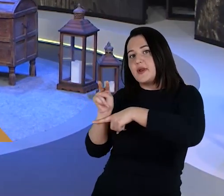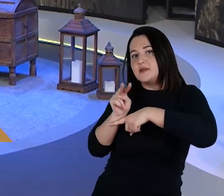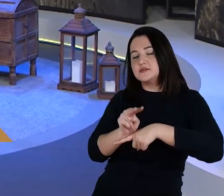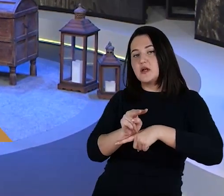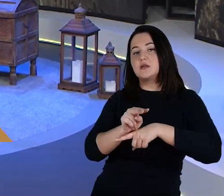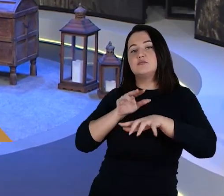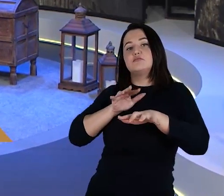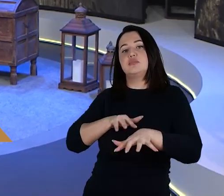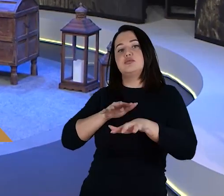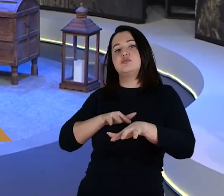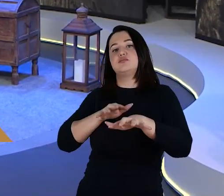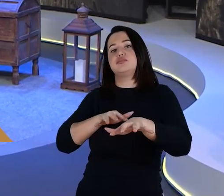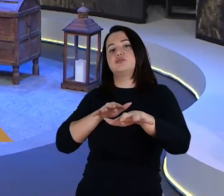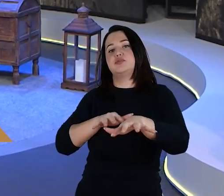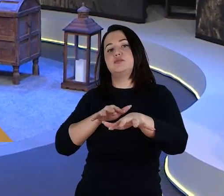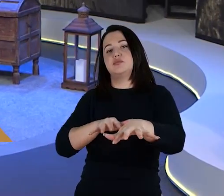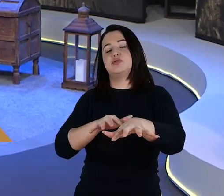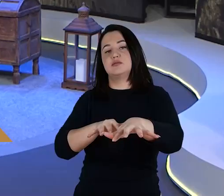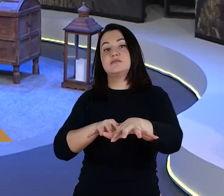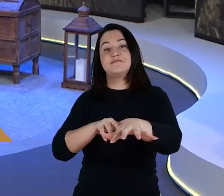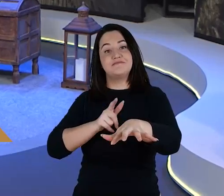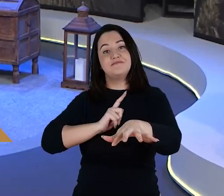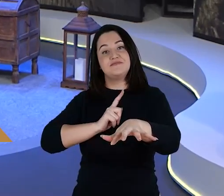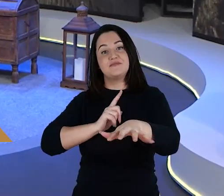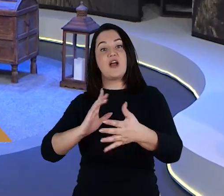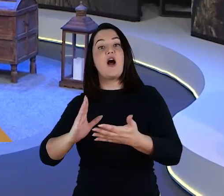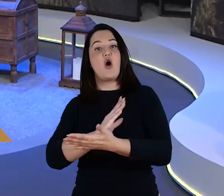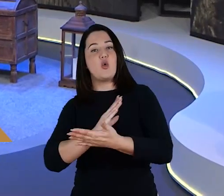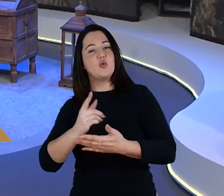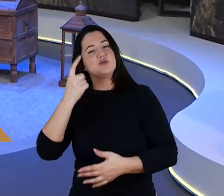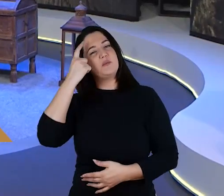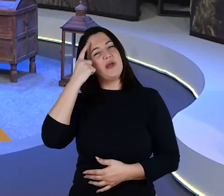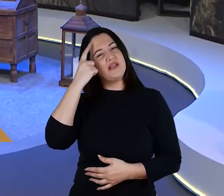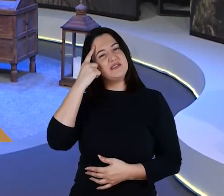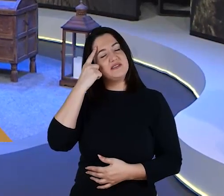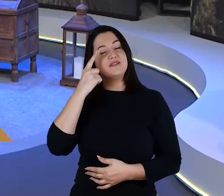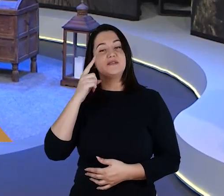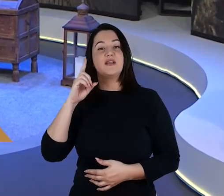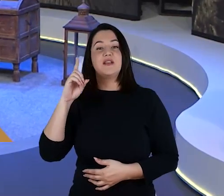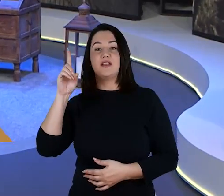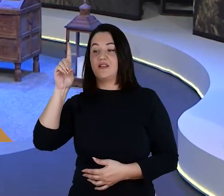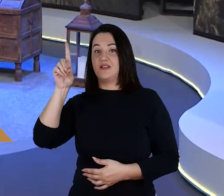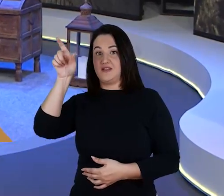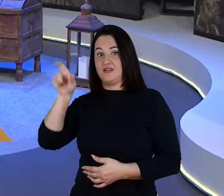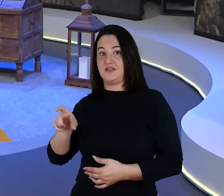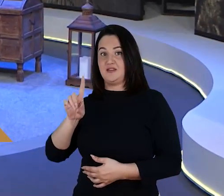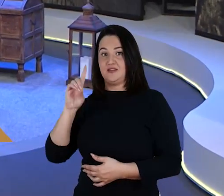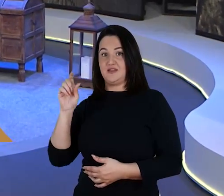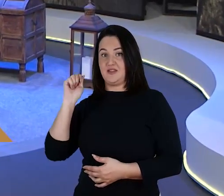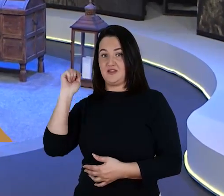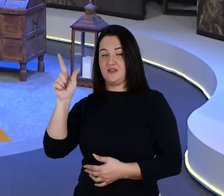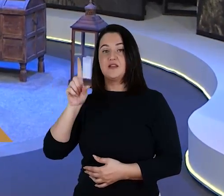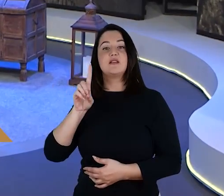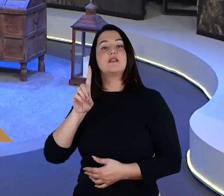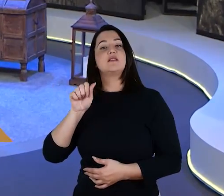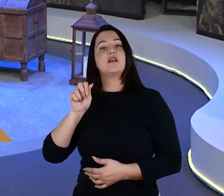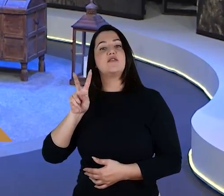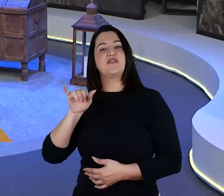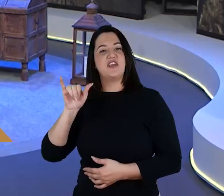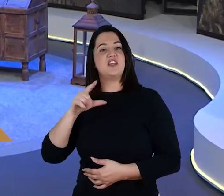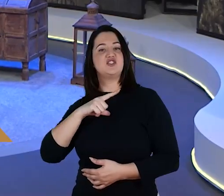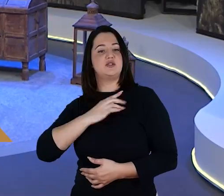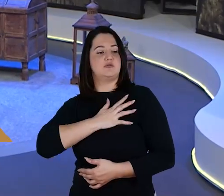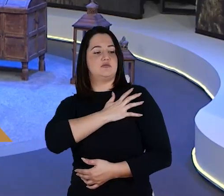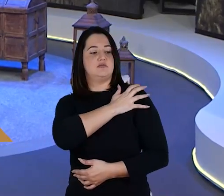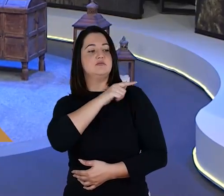Samuel 26, verso 6. E alguns até trabalham com a hipótese de que Urias sendo hitita, seria descendente desse povo,